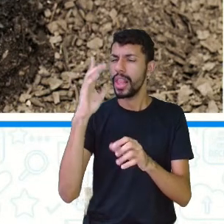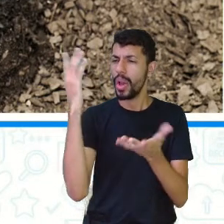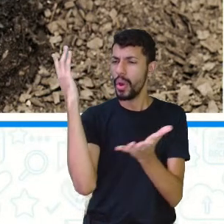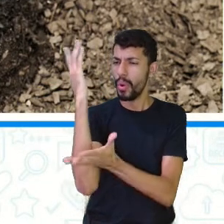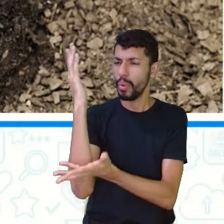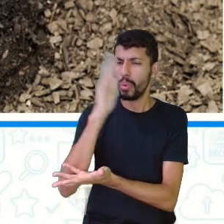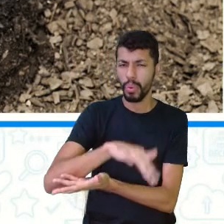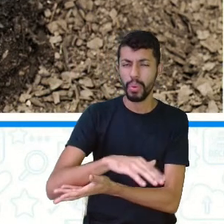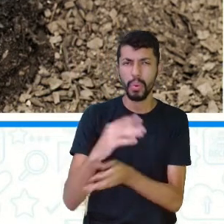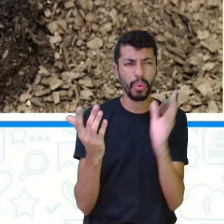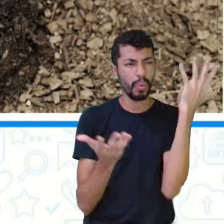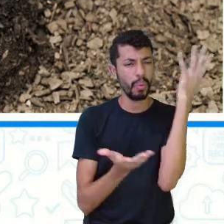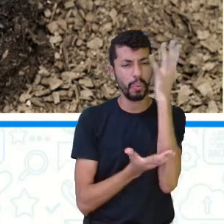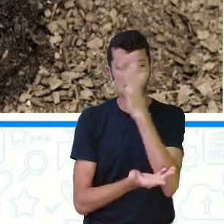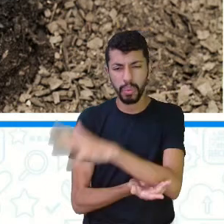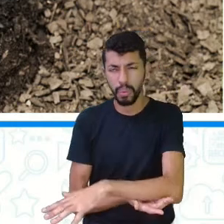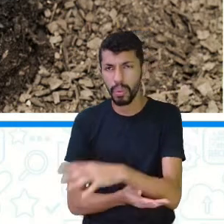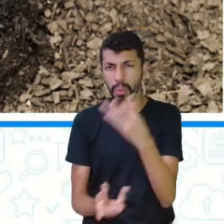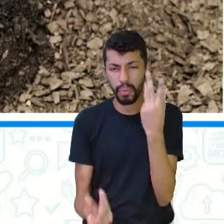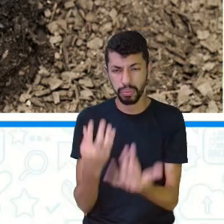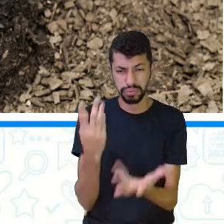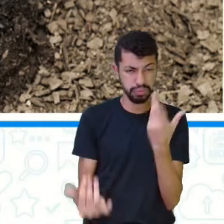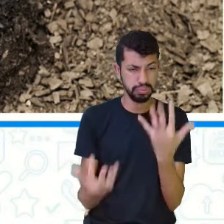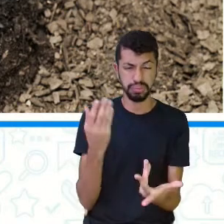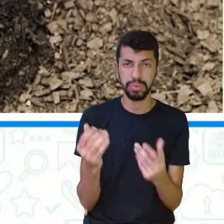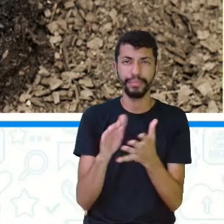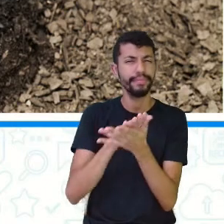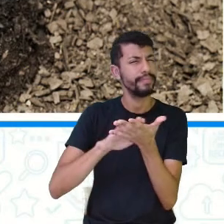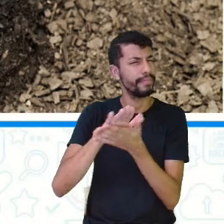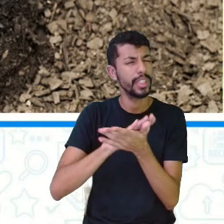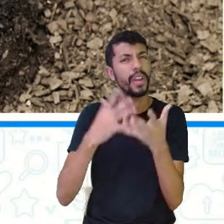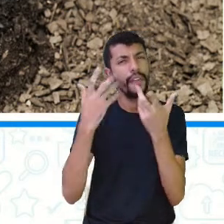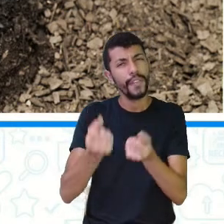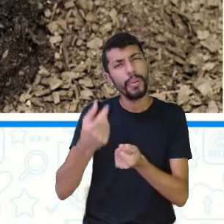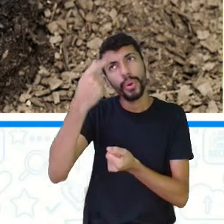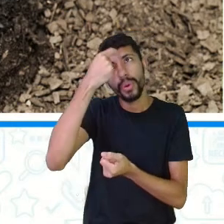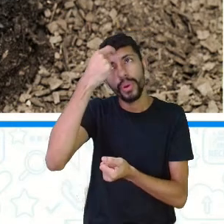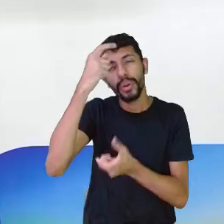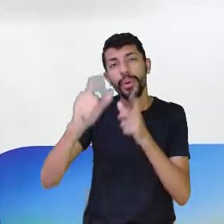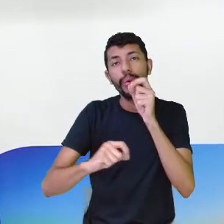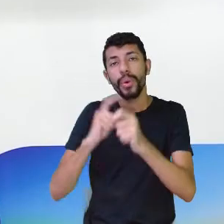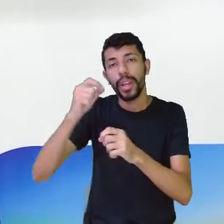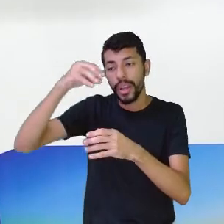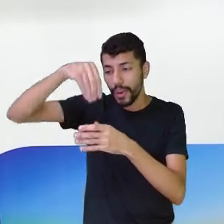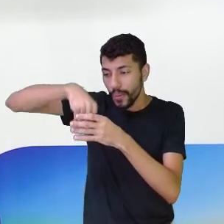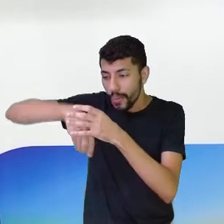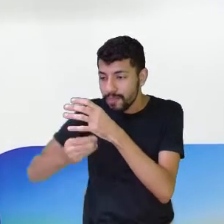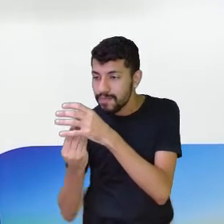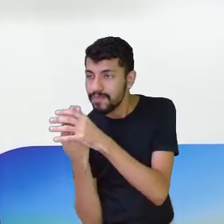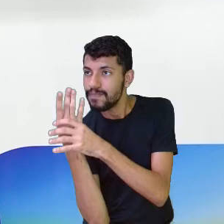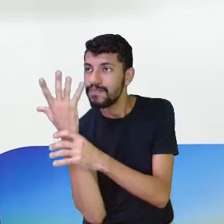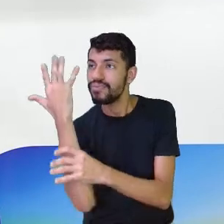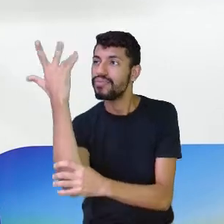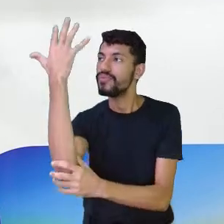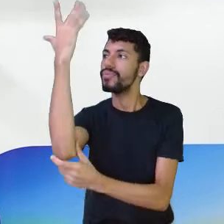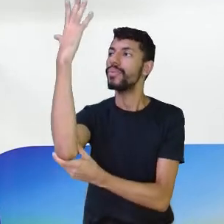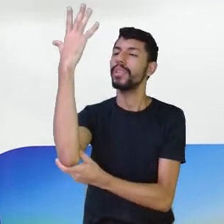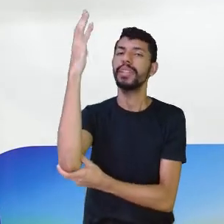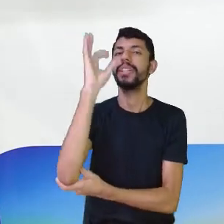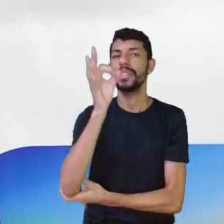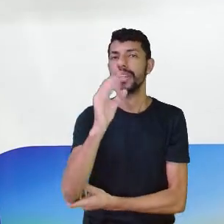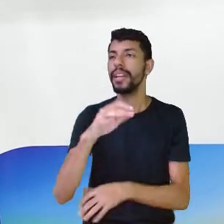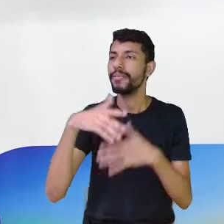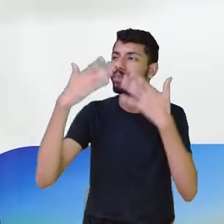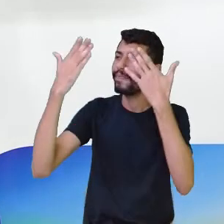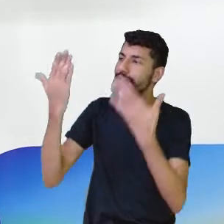de desmatar, ao invés de queimar, a gente ter a consciência aí e plantar. Isso sim, a gente